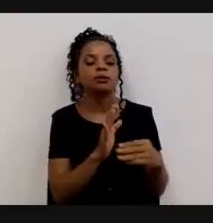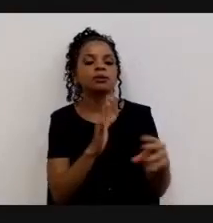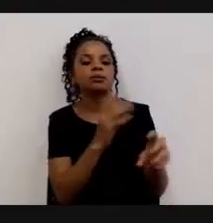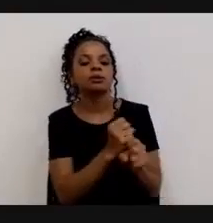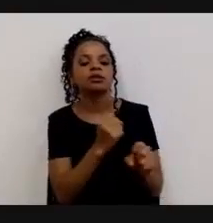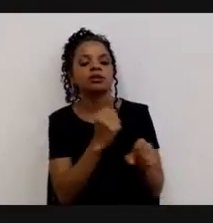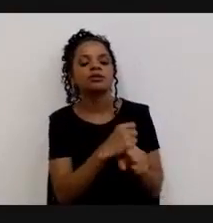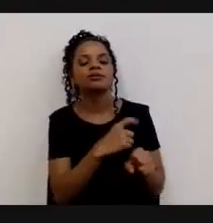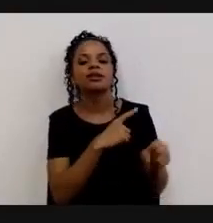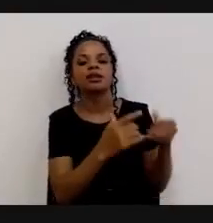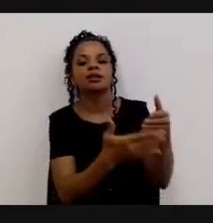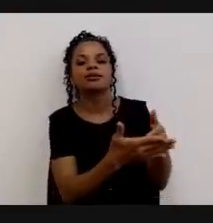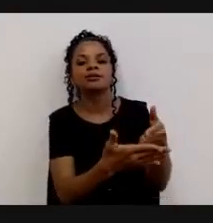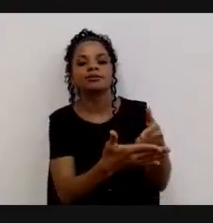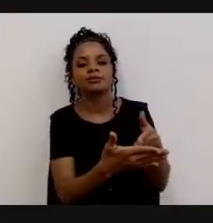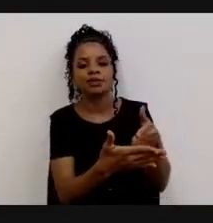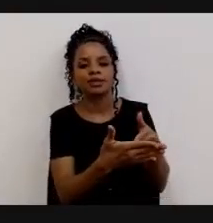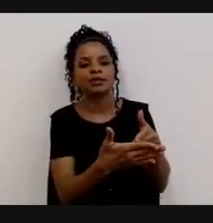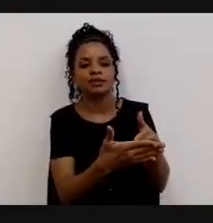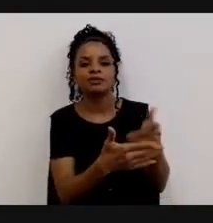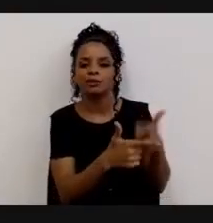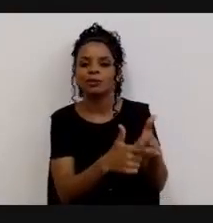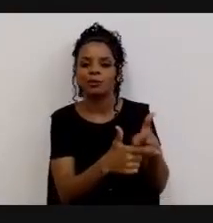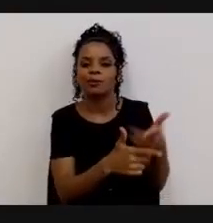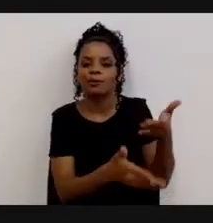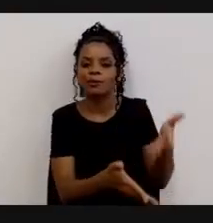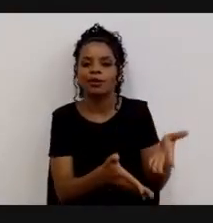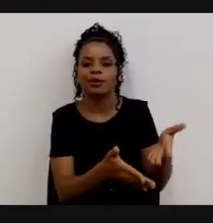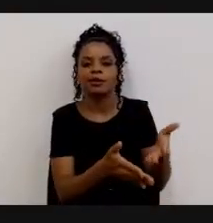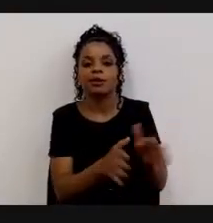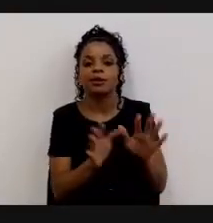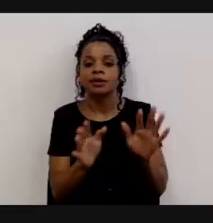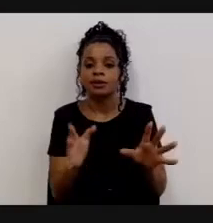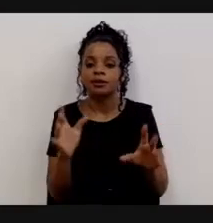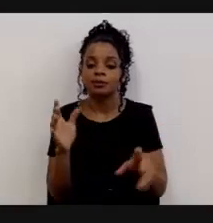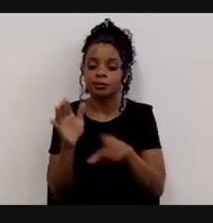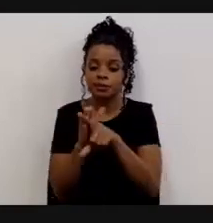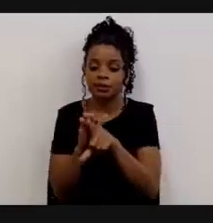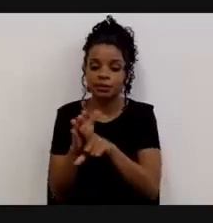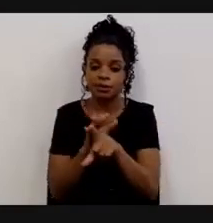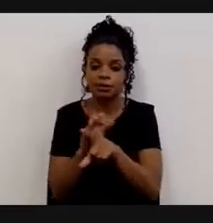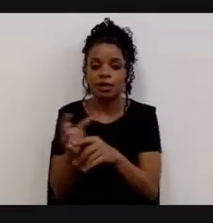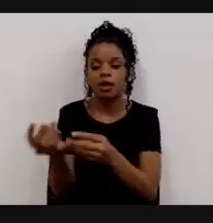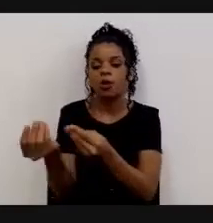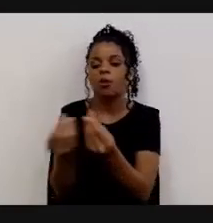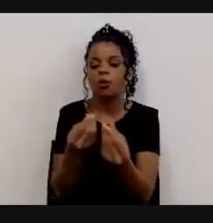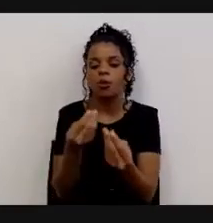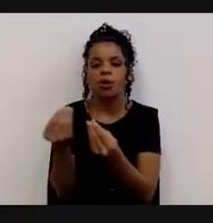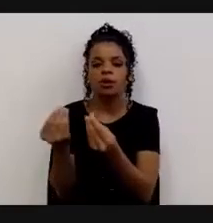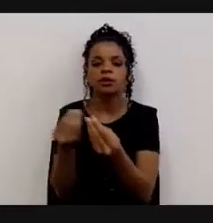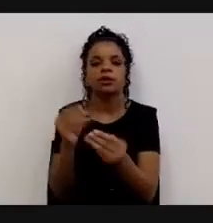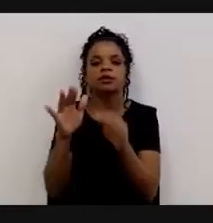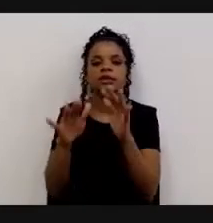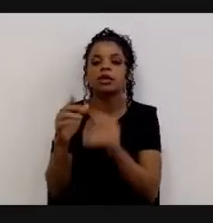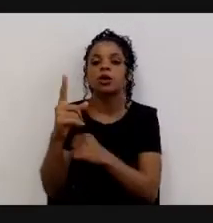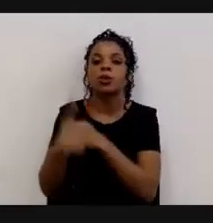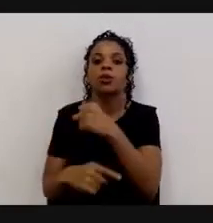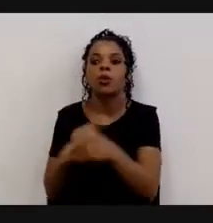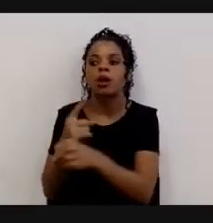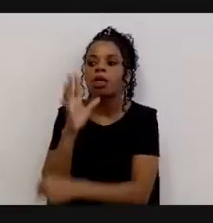quantitativos. Esse é o grande problema. Enquanto numa pesquisa qualitativa etnográfica você vai levar, às vezes, 1